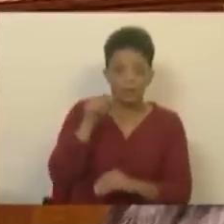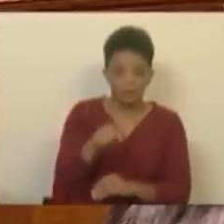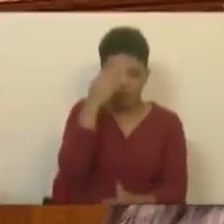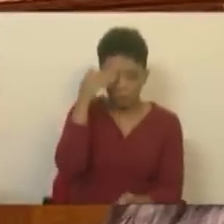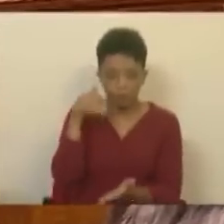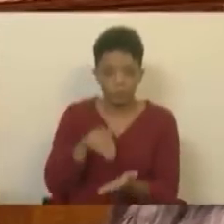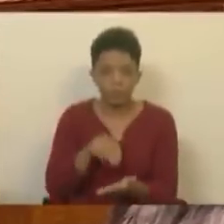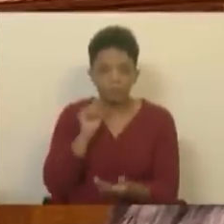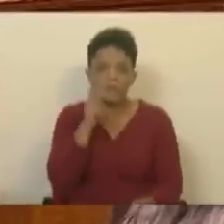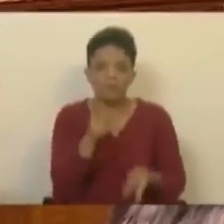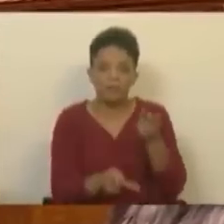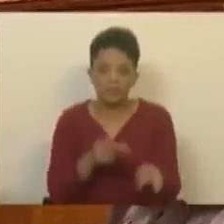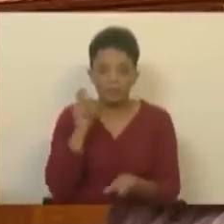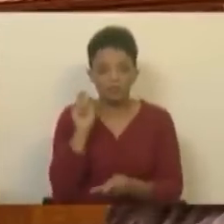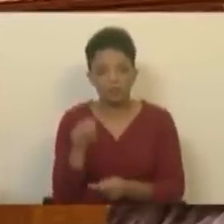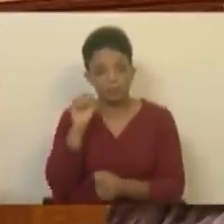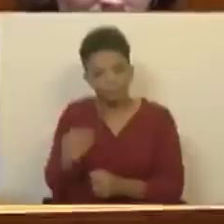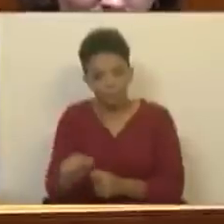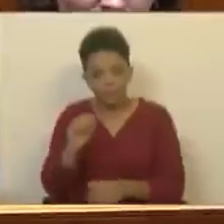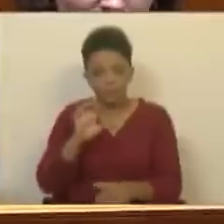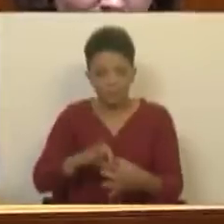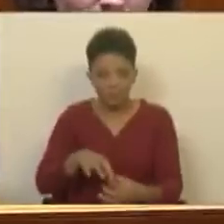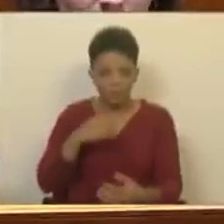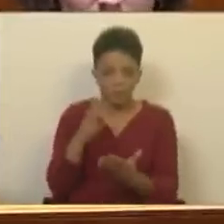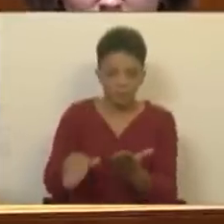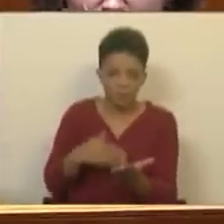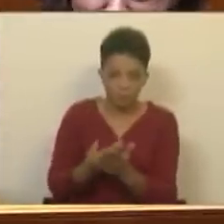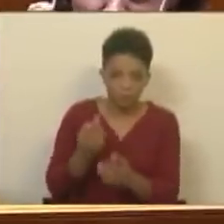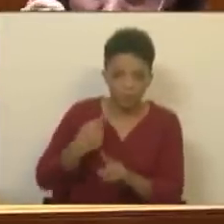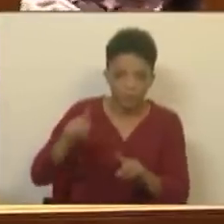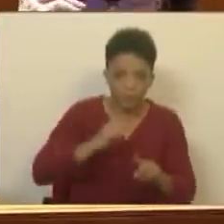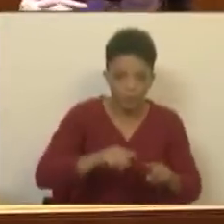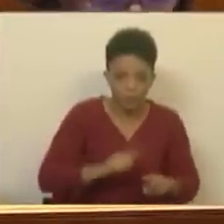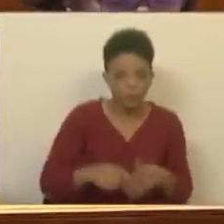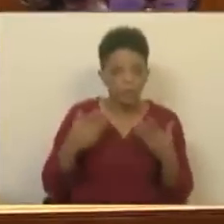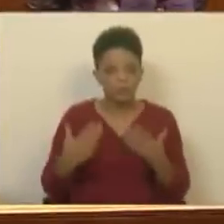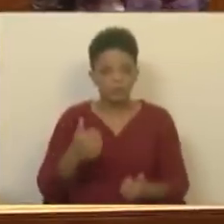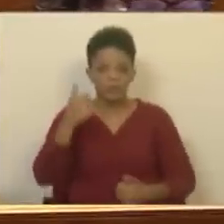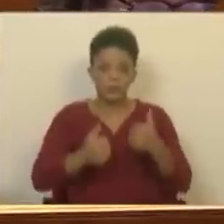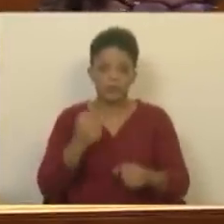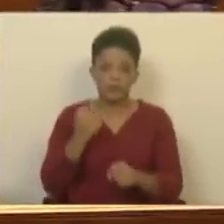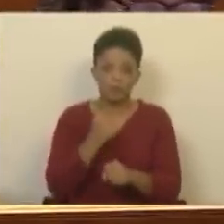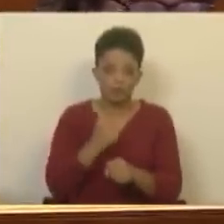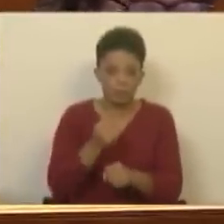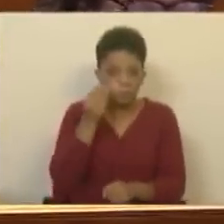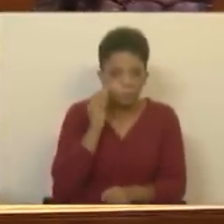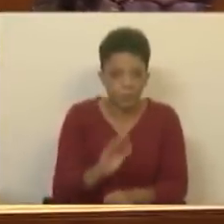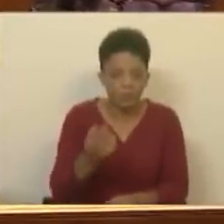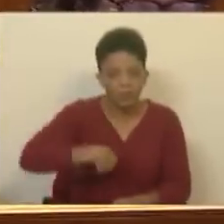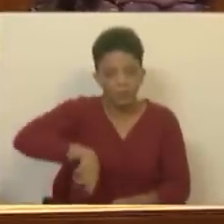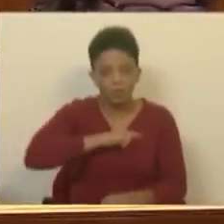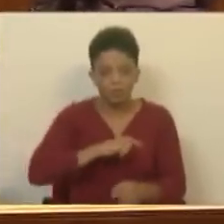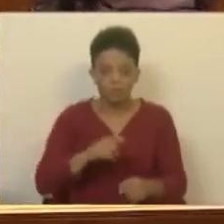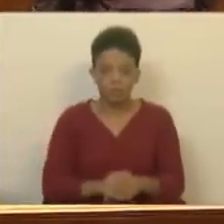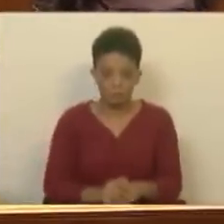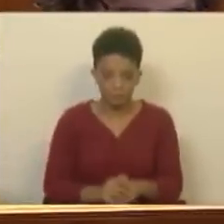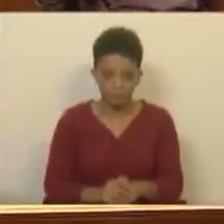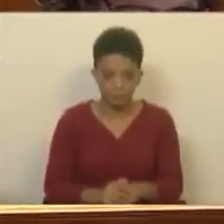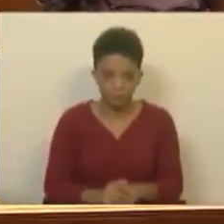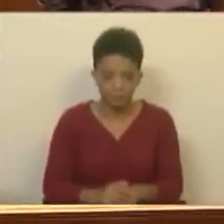este é o resultado da avaliação que o júrifez das diferentes candidaturas e é assim que os concursos funcionam e não podemos aumentar